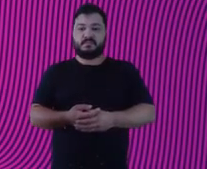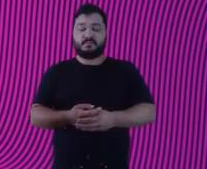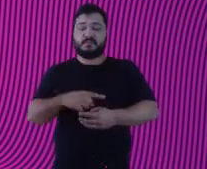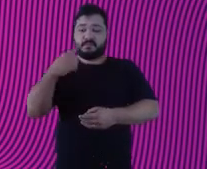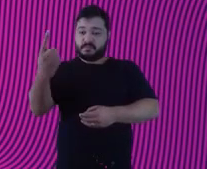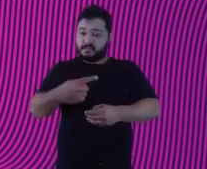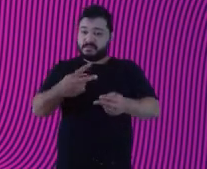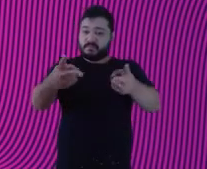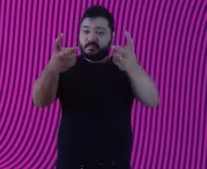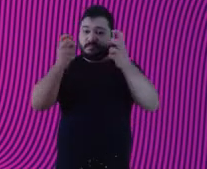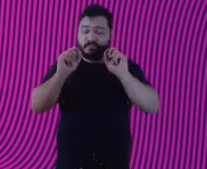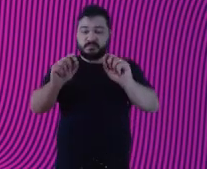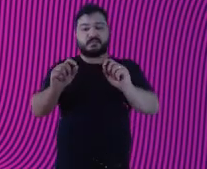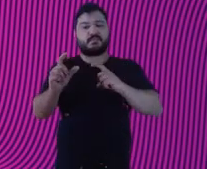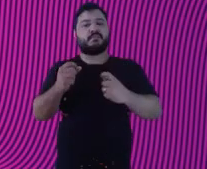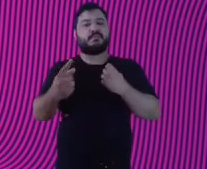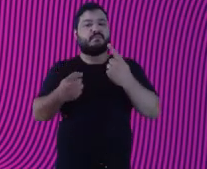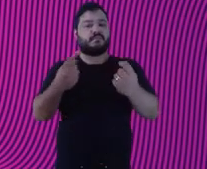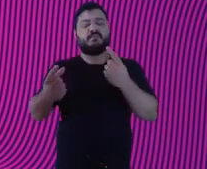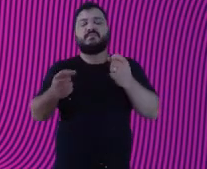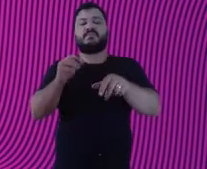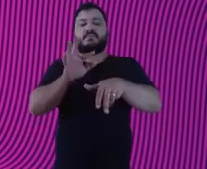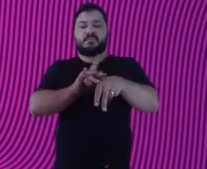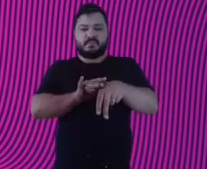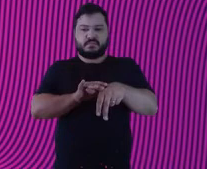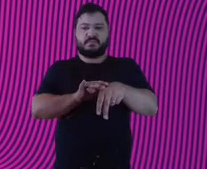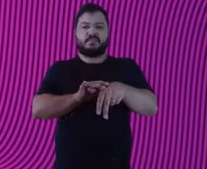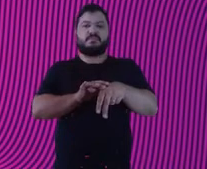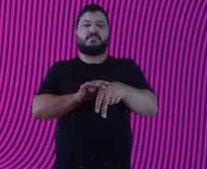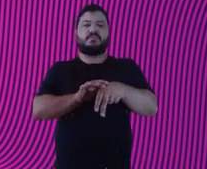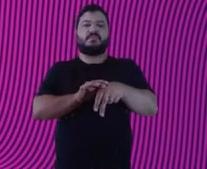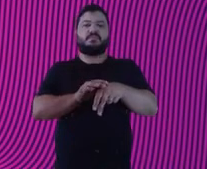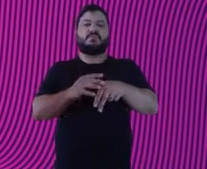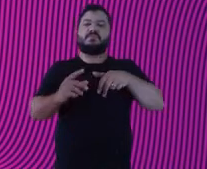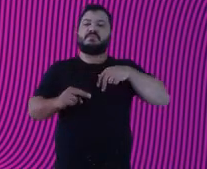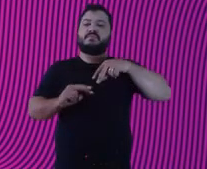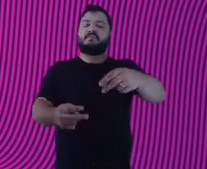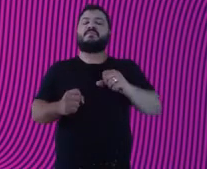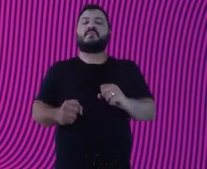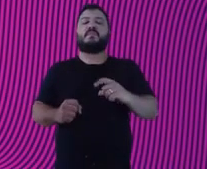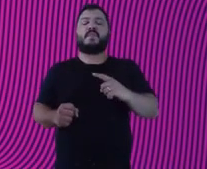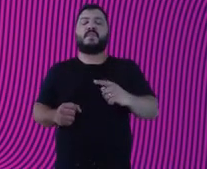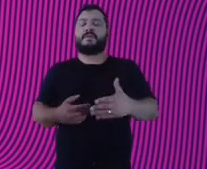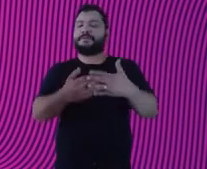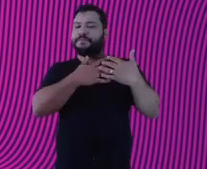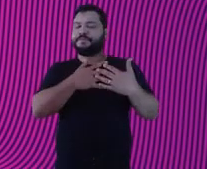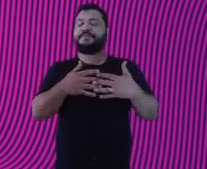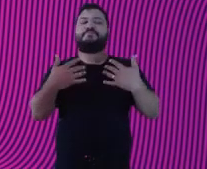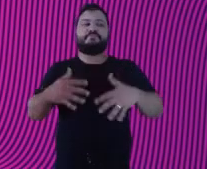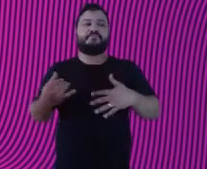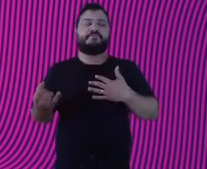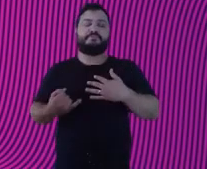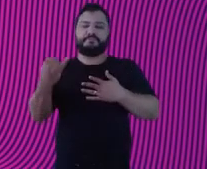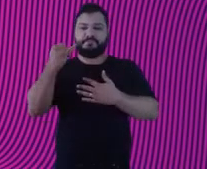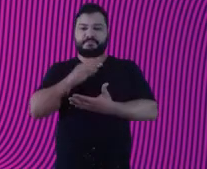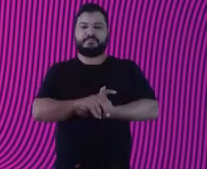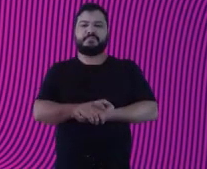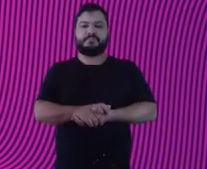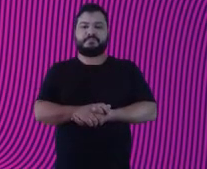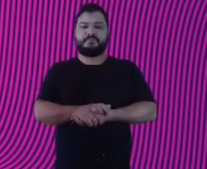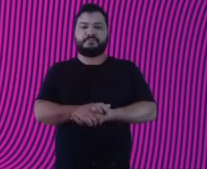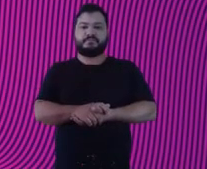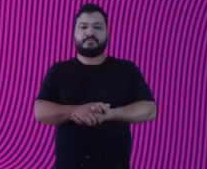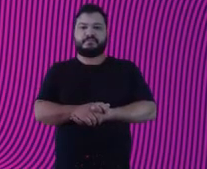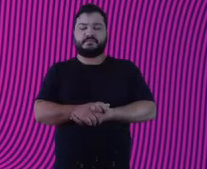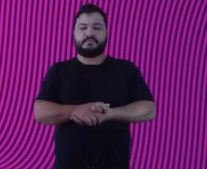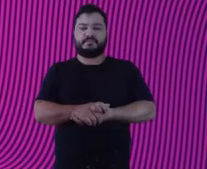ainda tem alguns pacientes que, sim, um segundo transplante pode ter um papel importante ainda, né? Ainda não